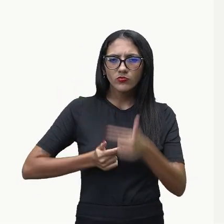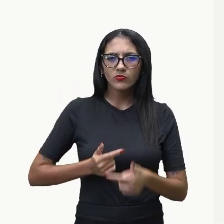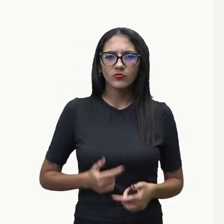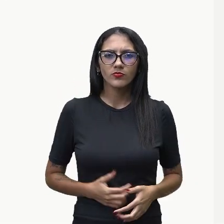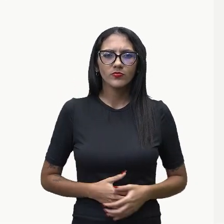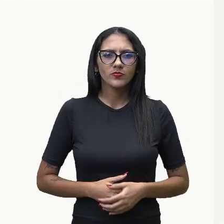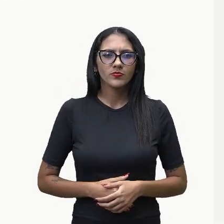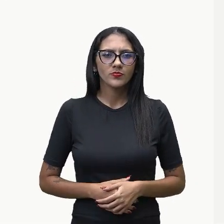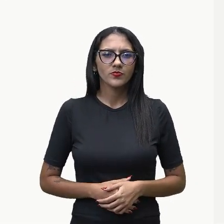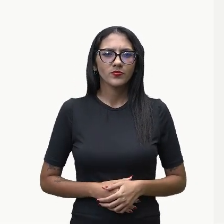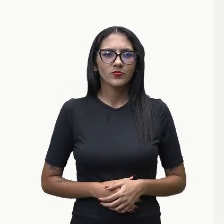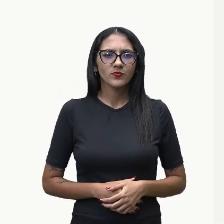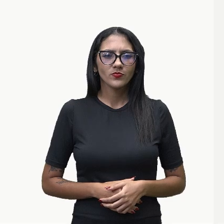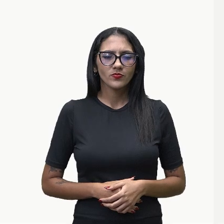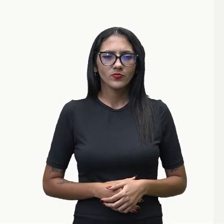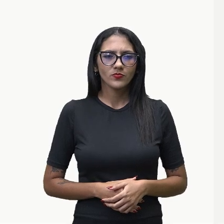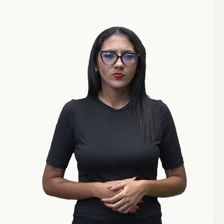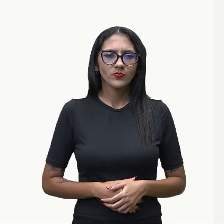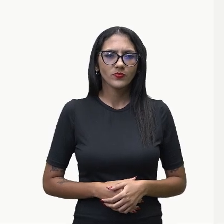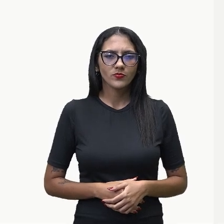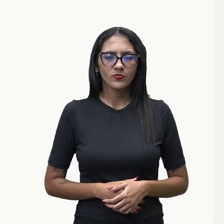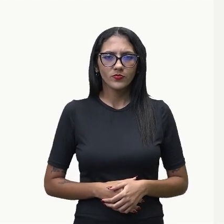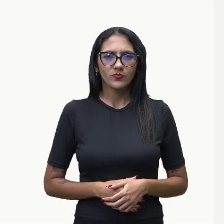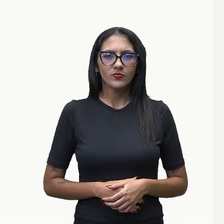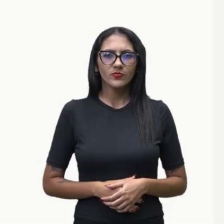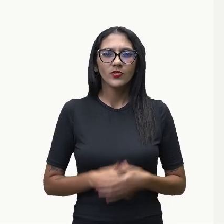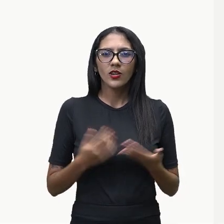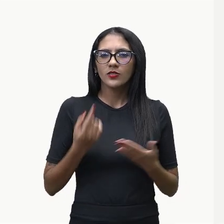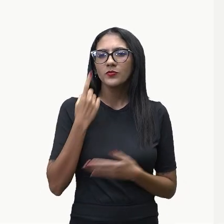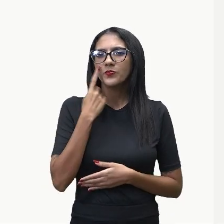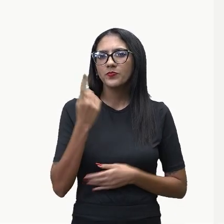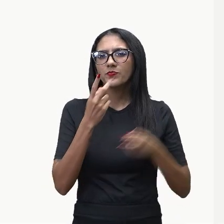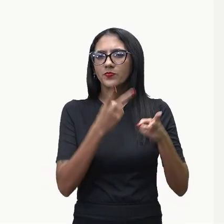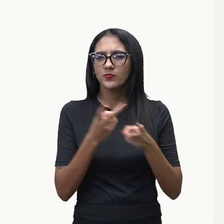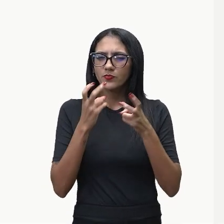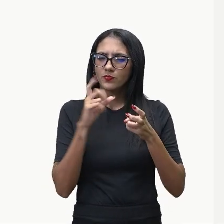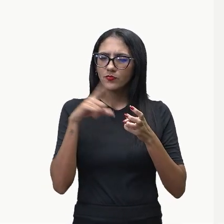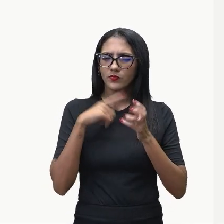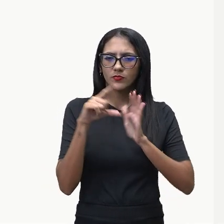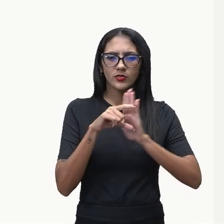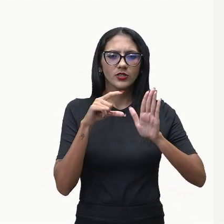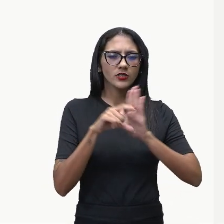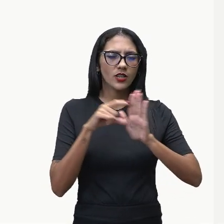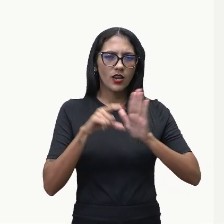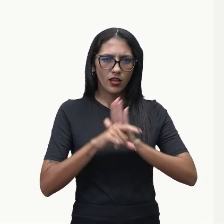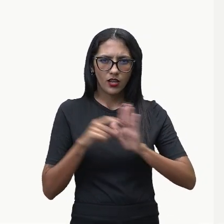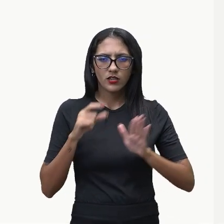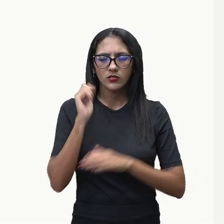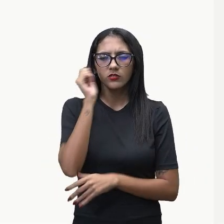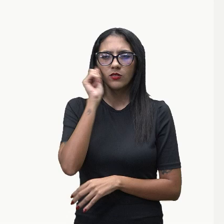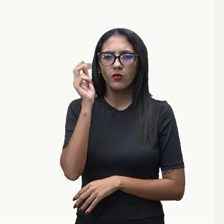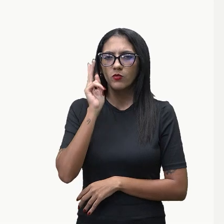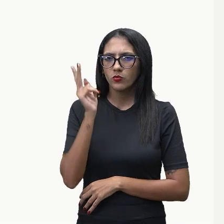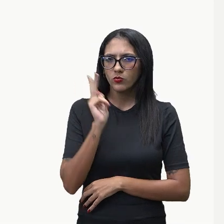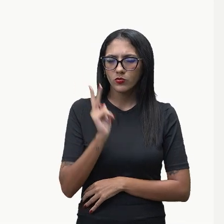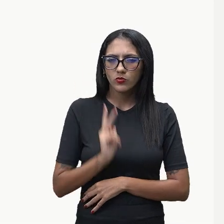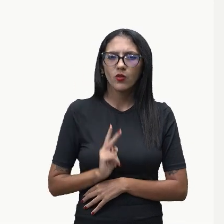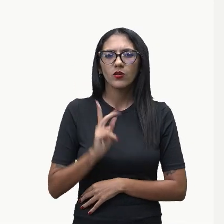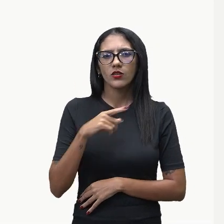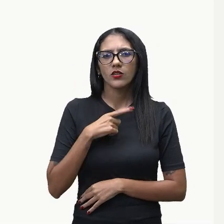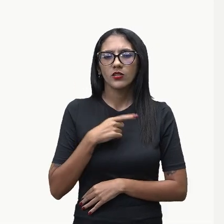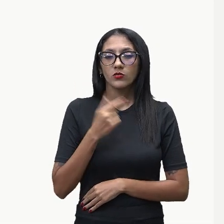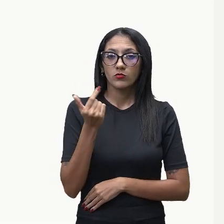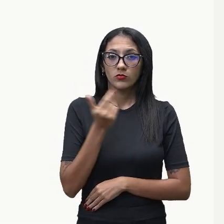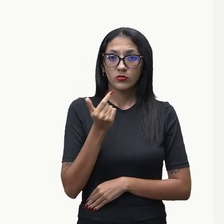Então, observem que nesse fragmento aí da obra de Os Lusíadas, que faz parte do segundo